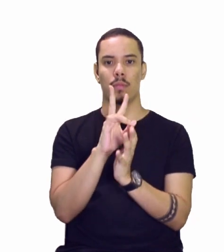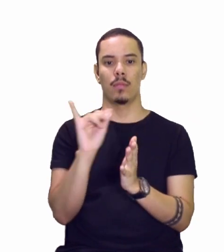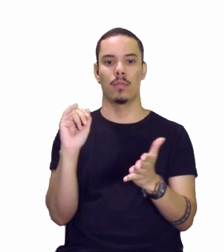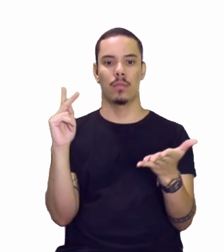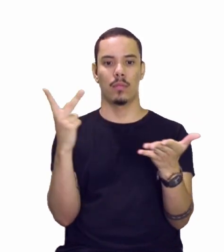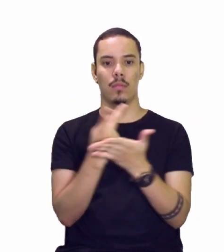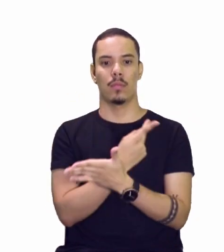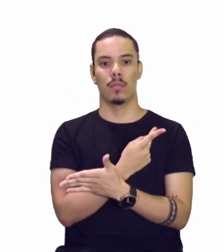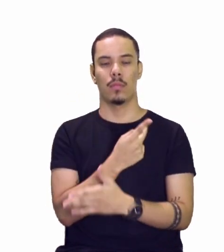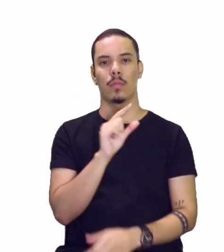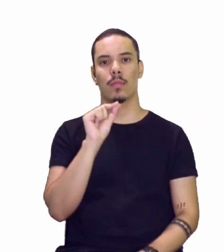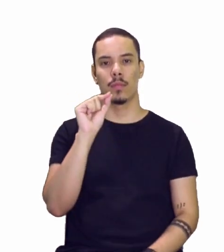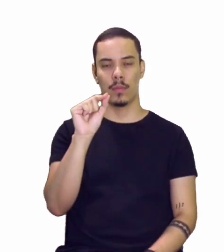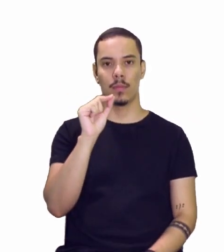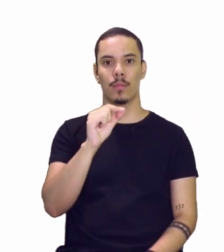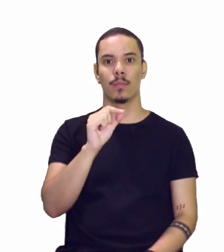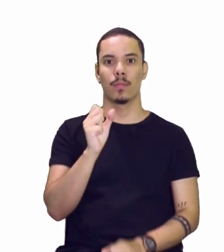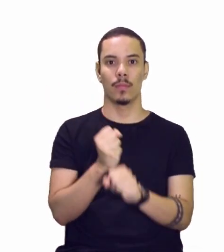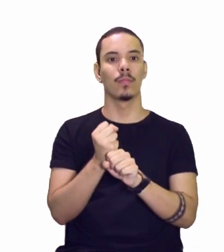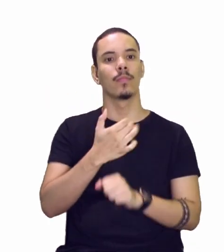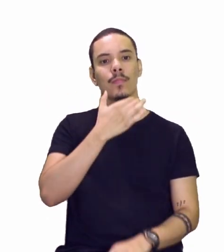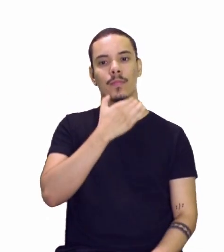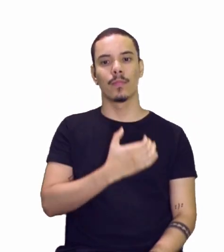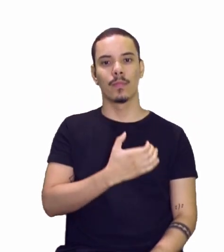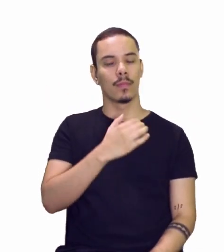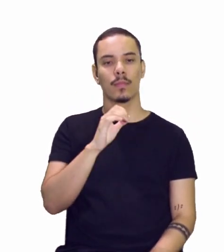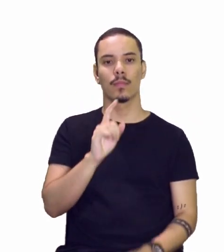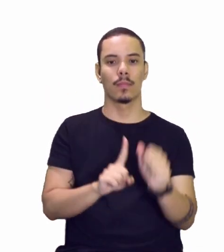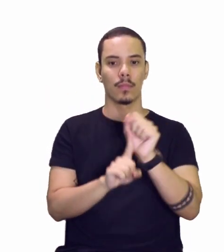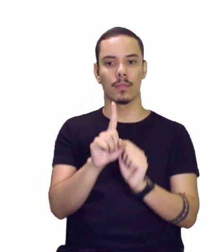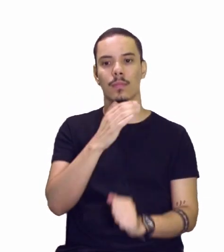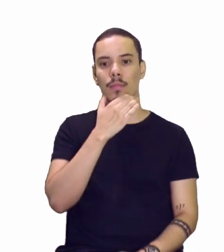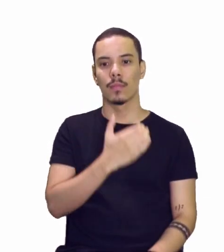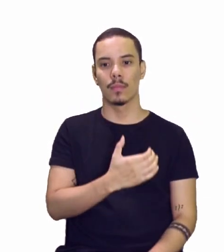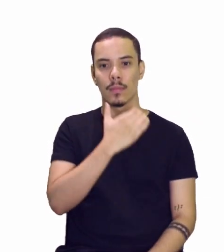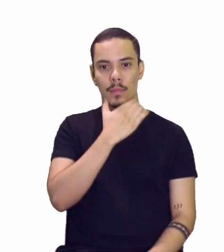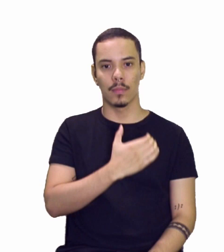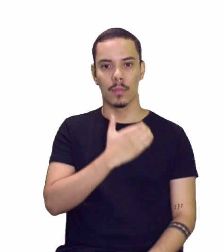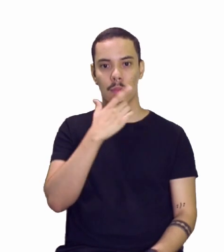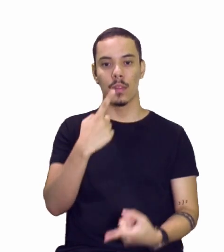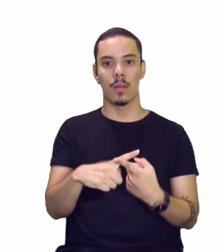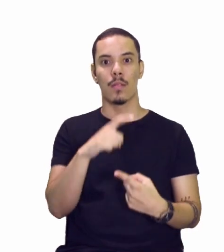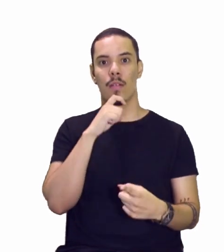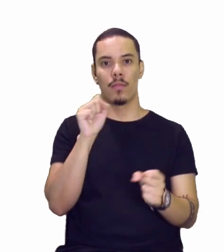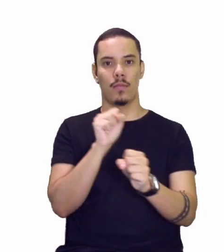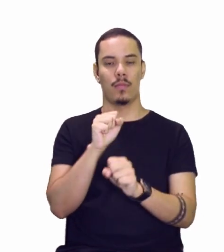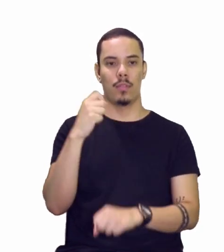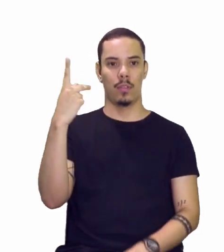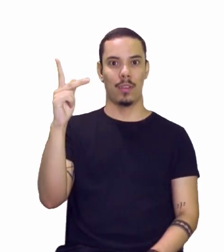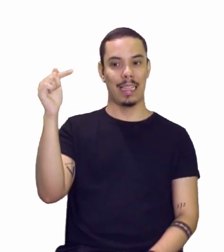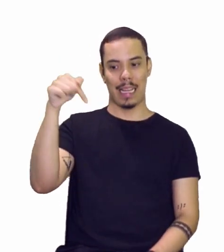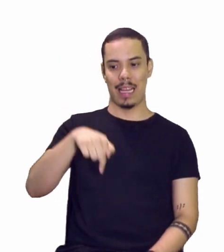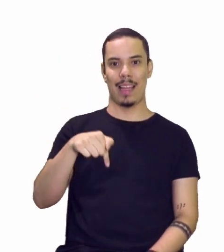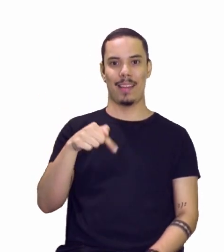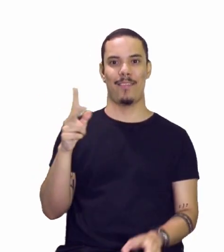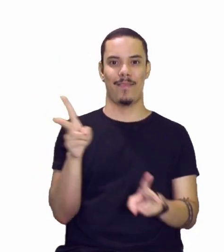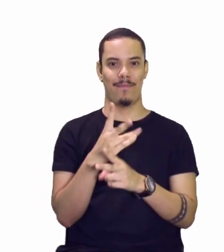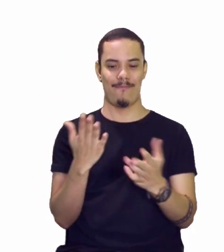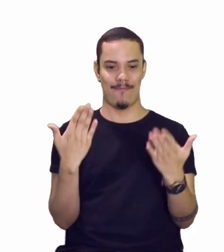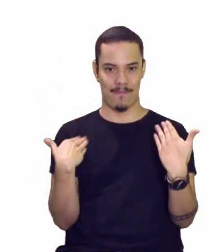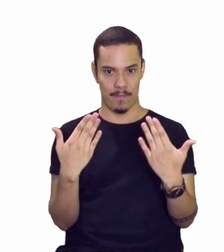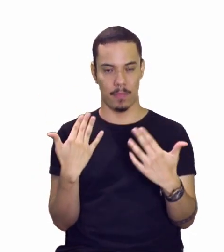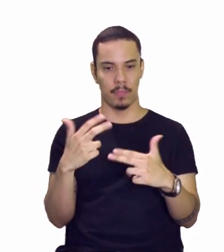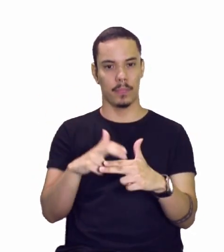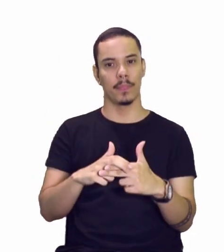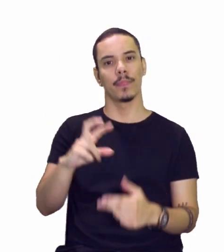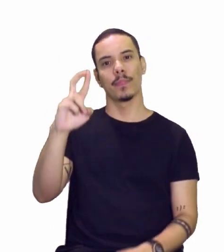ocorrer em dezembro, porque em dezembro aqui vai ser inverno e no nosso caso vai ser verão.